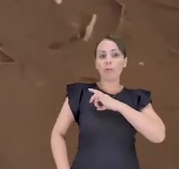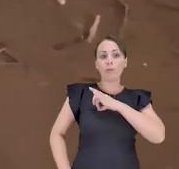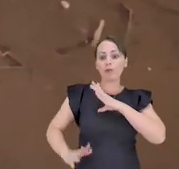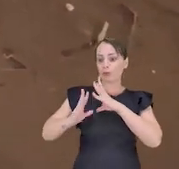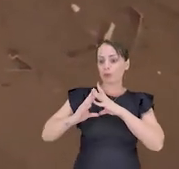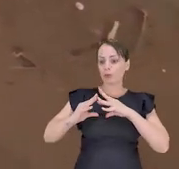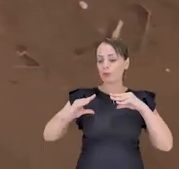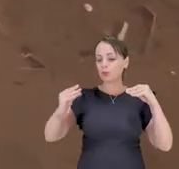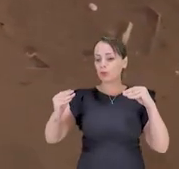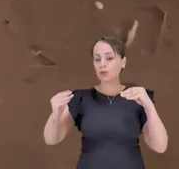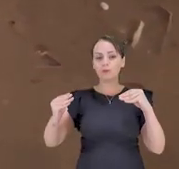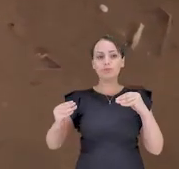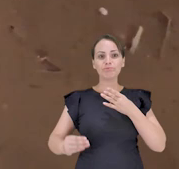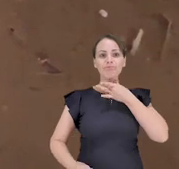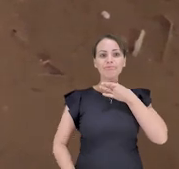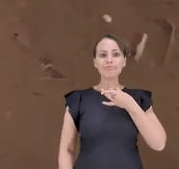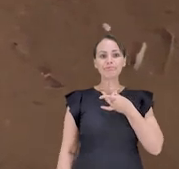dissipou.